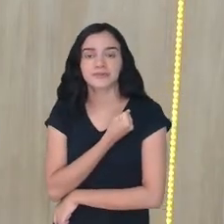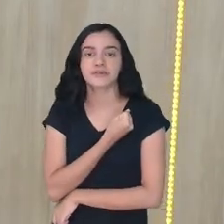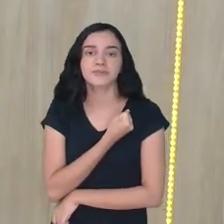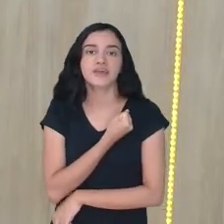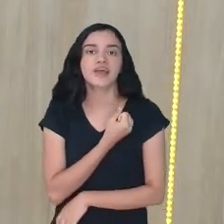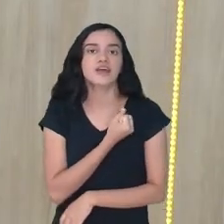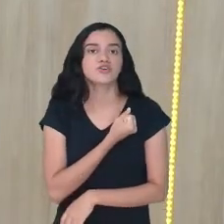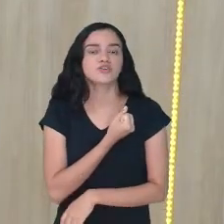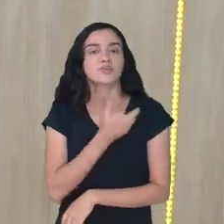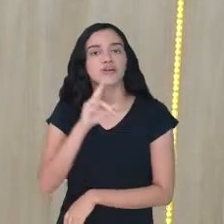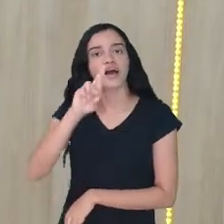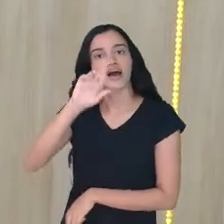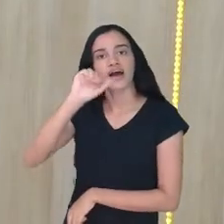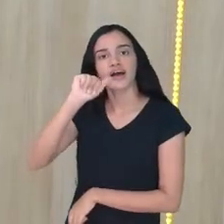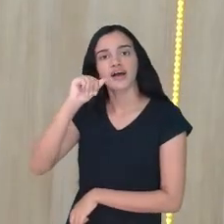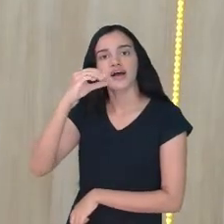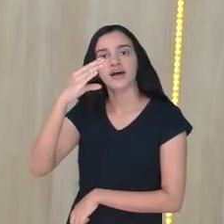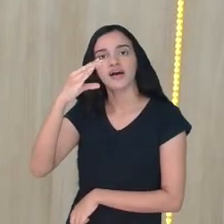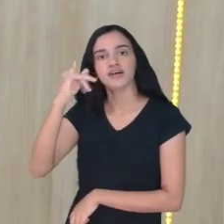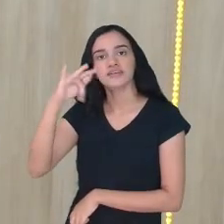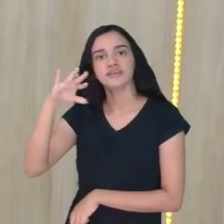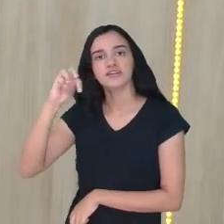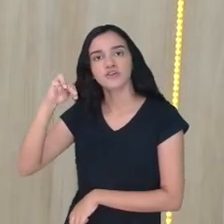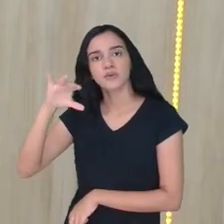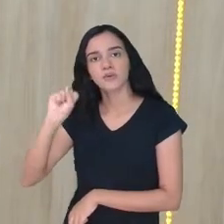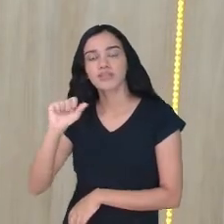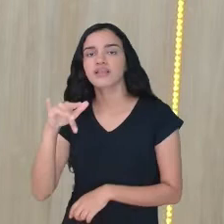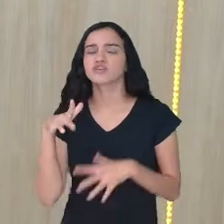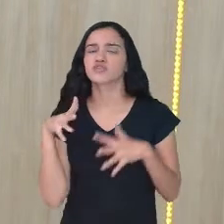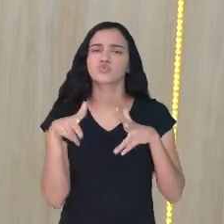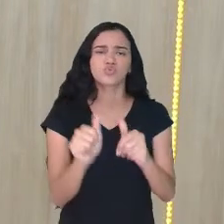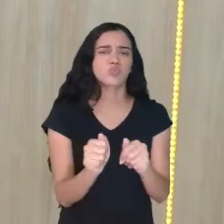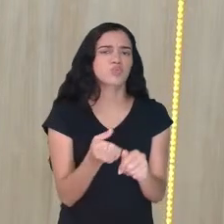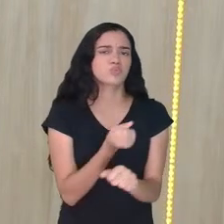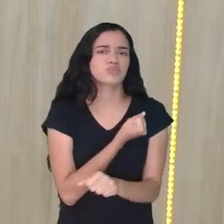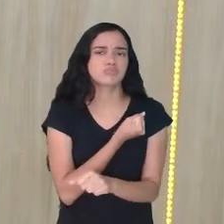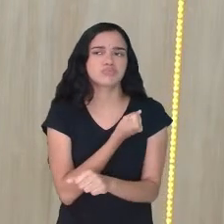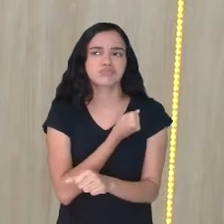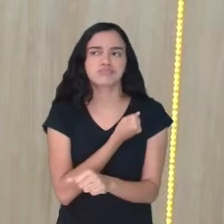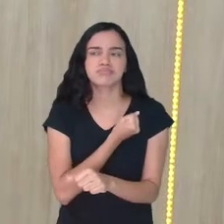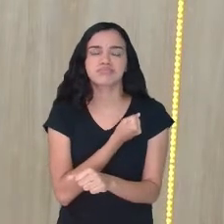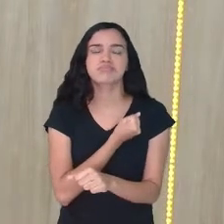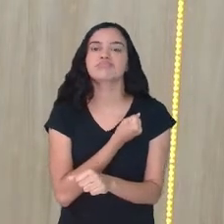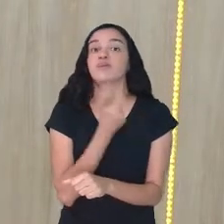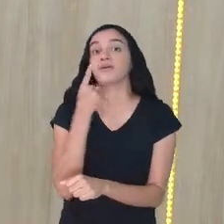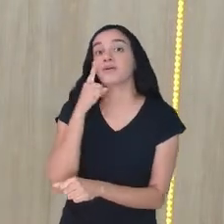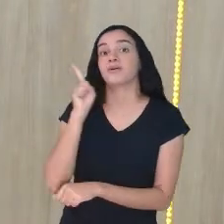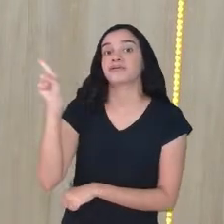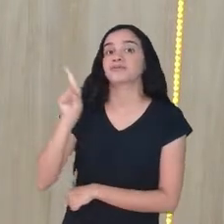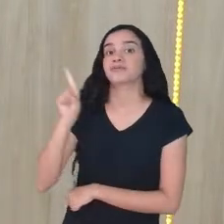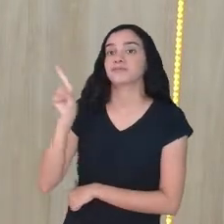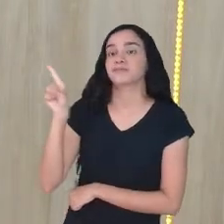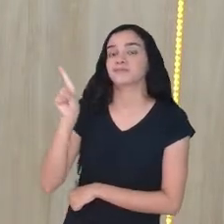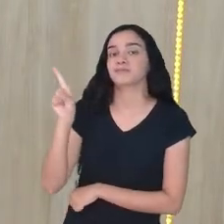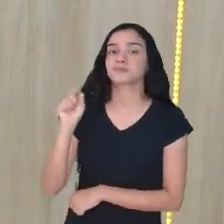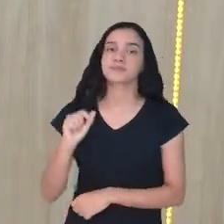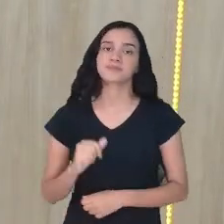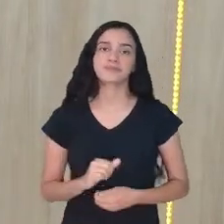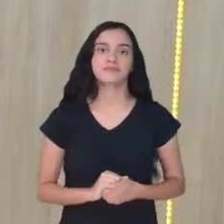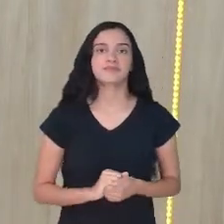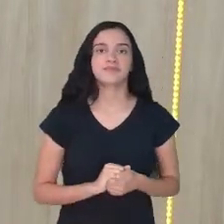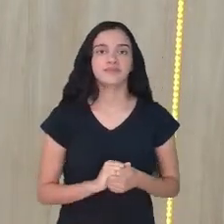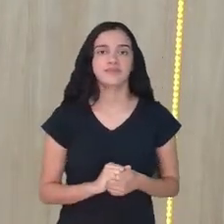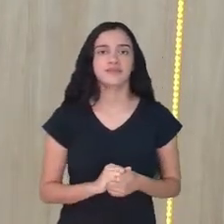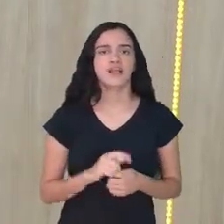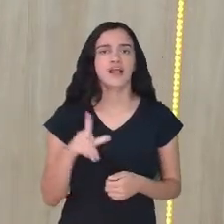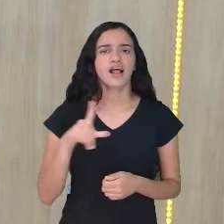são os números racionais. Veja, são todos os números que estão entre dois números inteiros. Ali